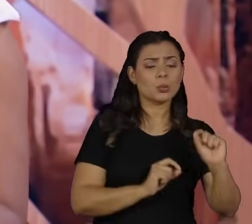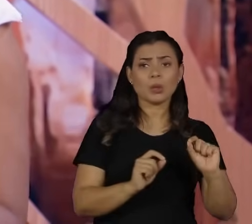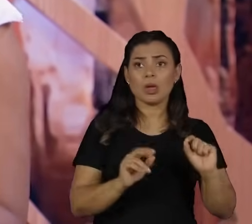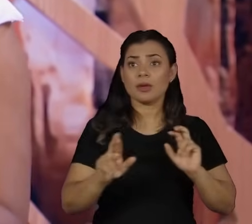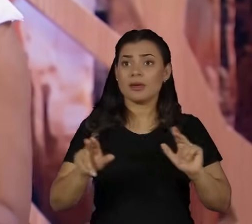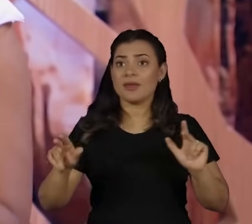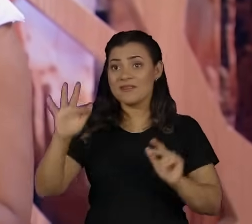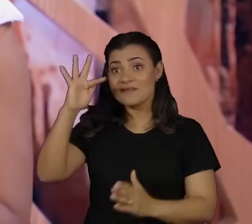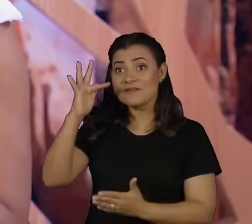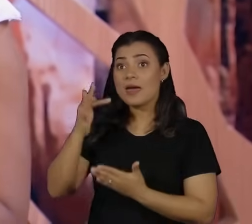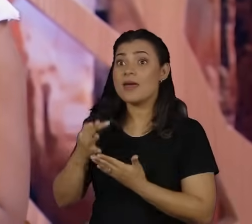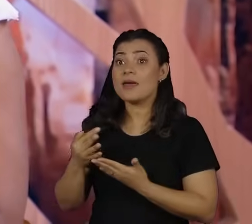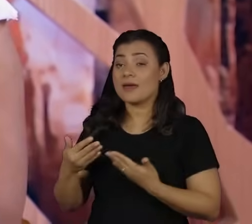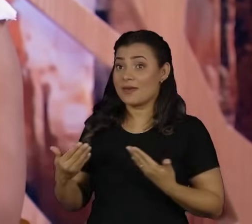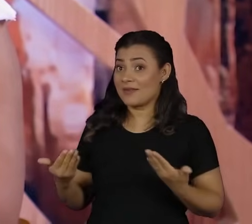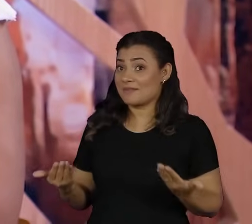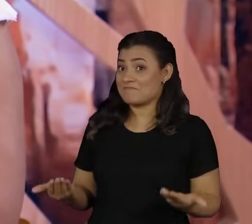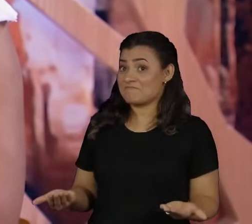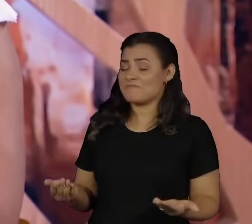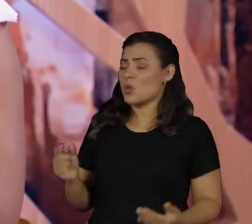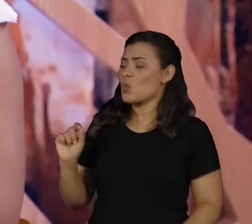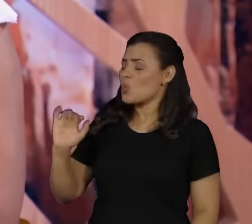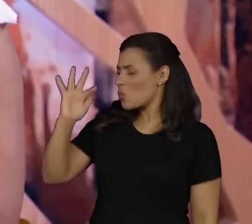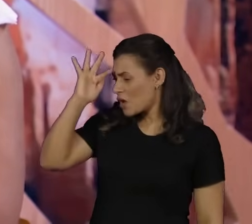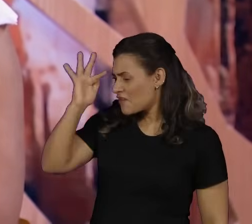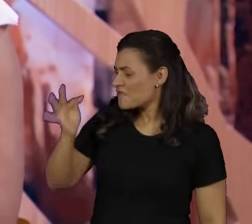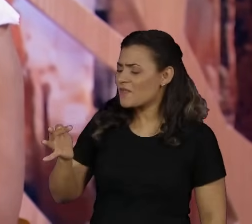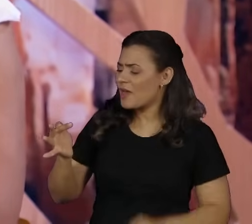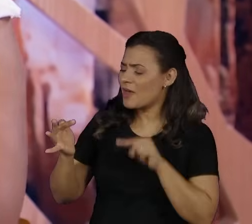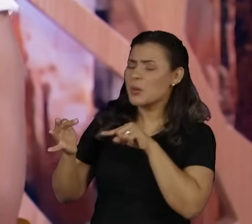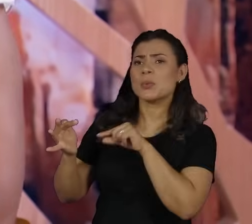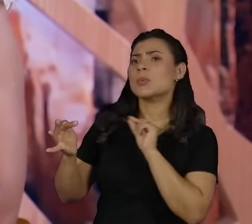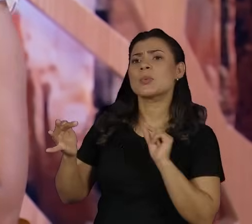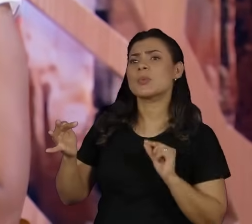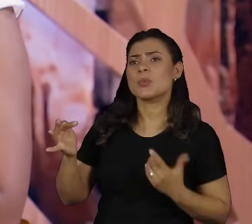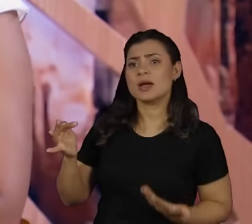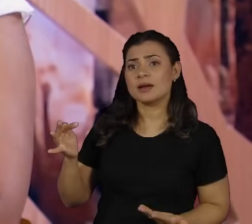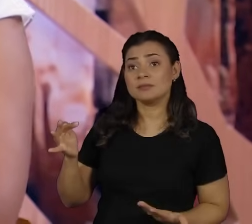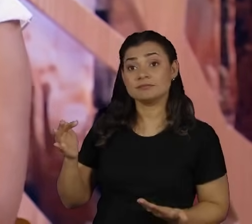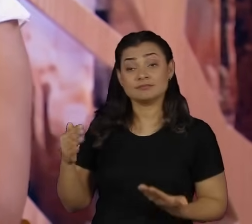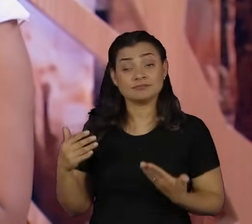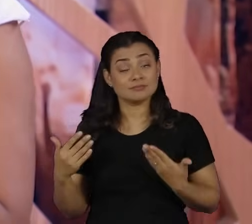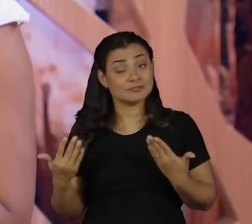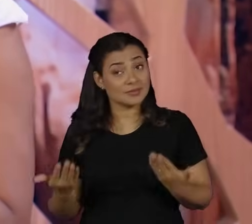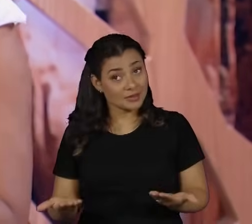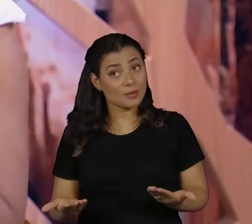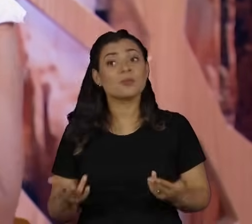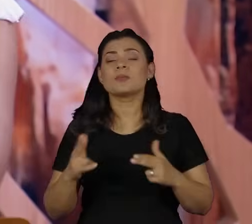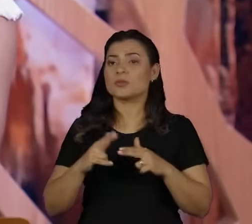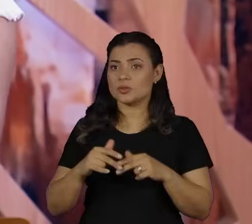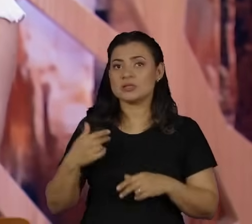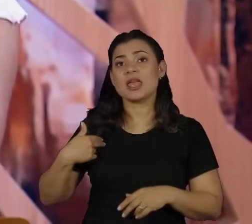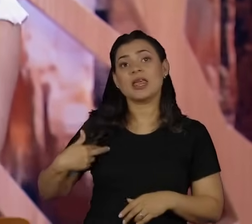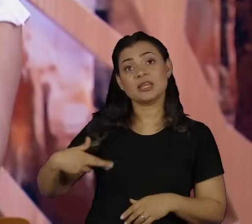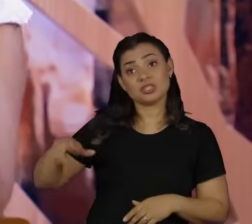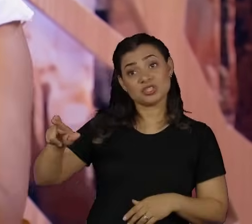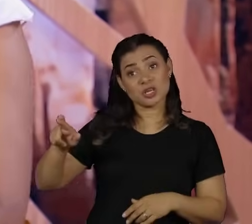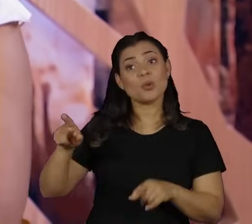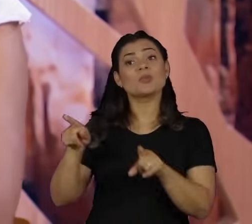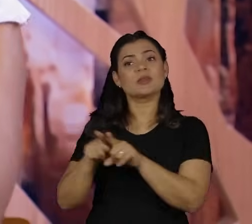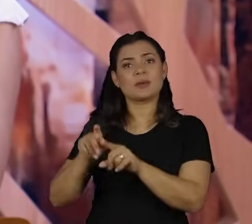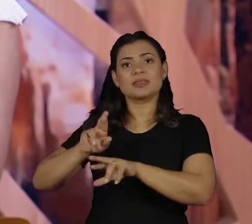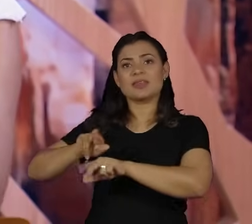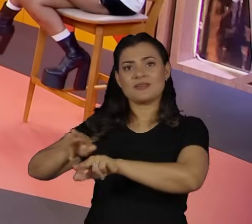essa fé? Então, é onde a gente vê, não só no esoterismo, acho que na religião a gente tem